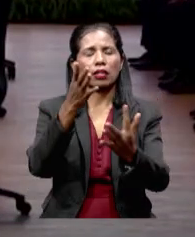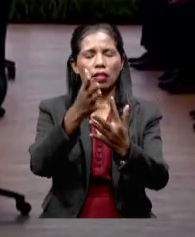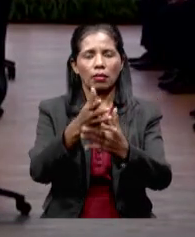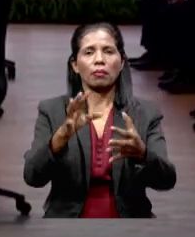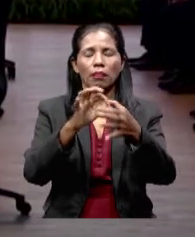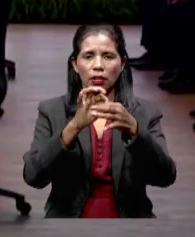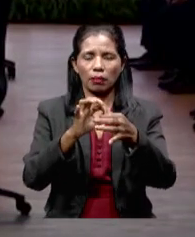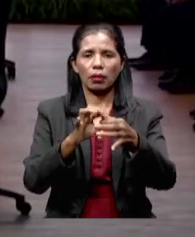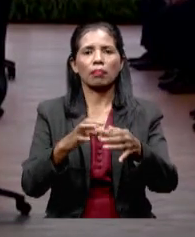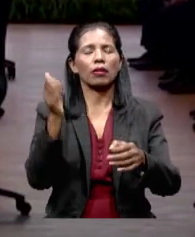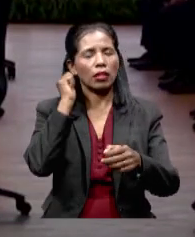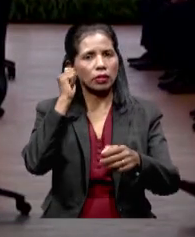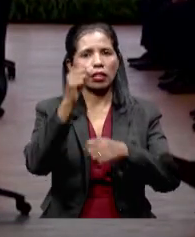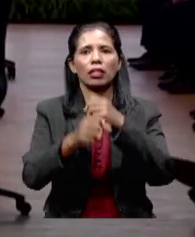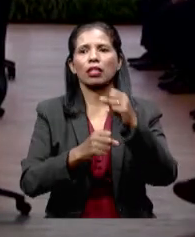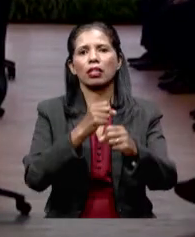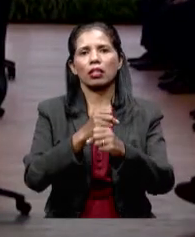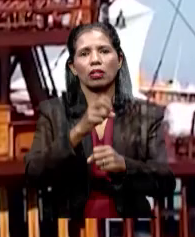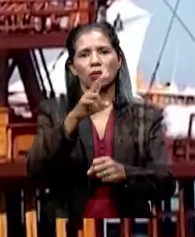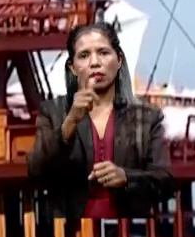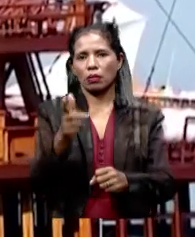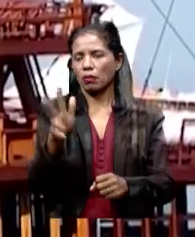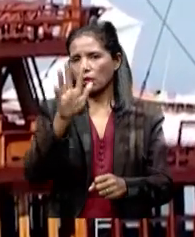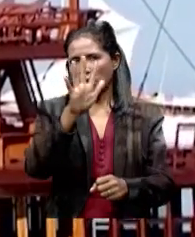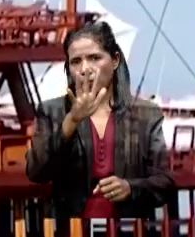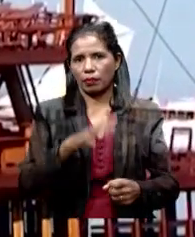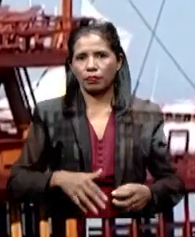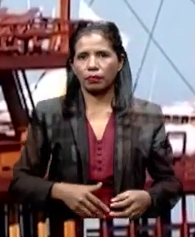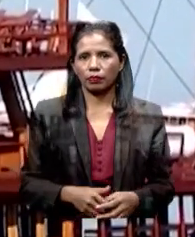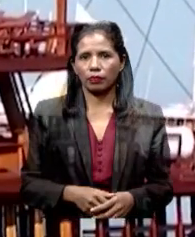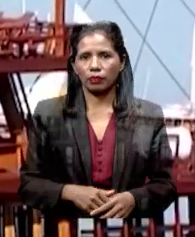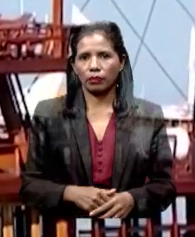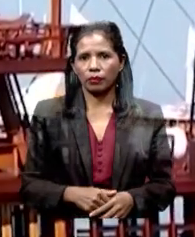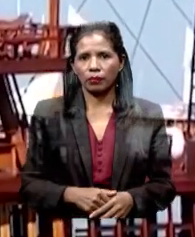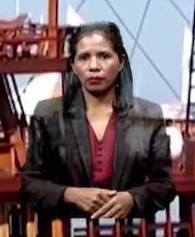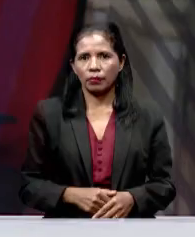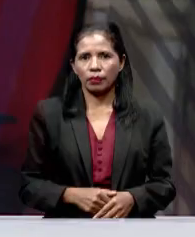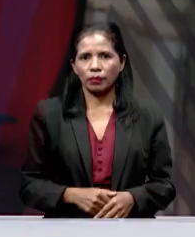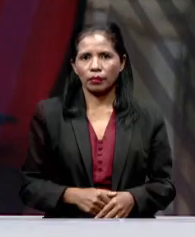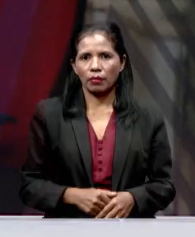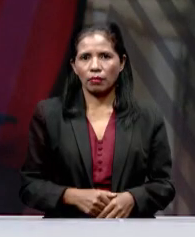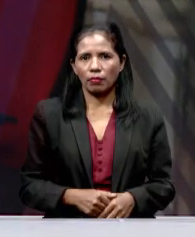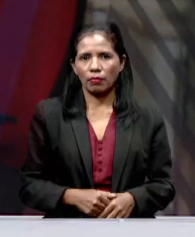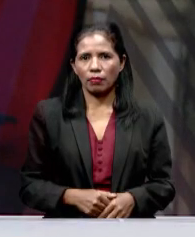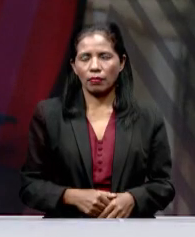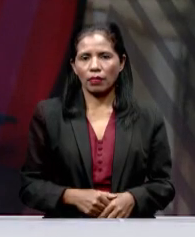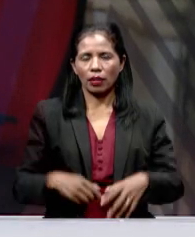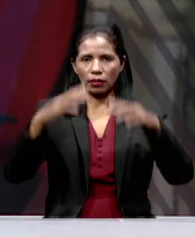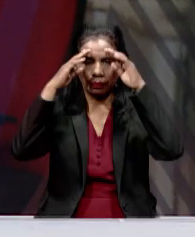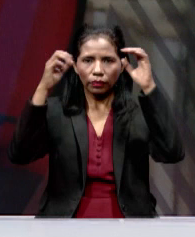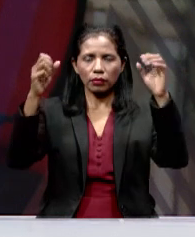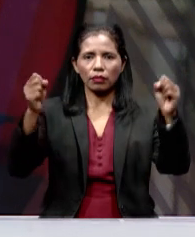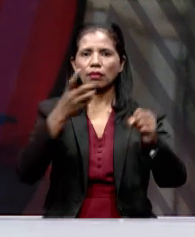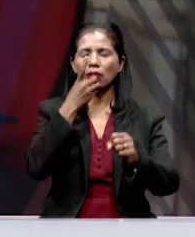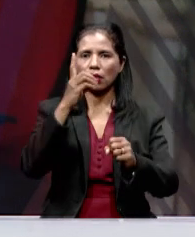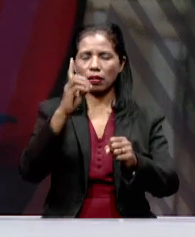ASEAN e a Tina Ringrua Rua Nulu Resenlima. Agustin da Costa, Celina Lopes, GMN. Presidente da República